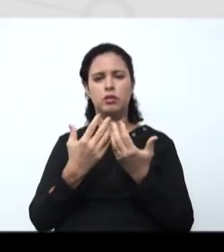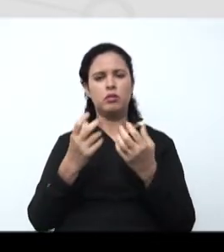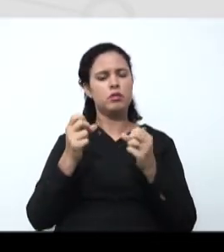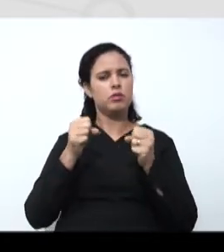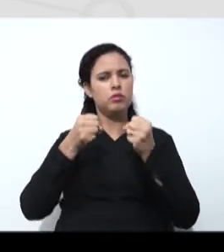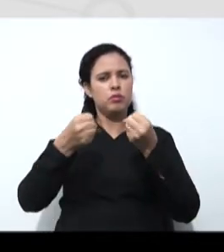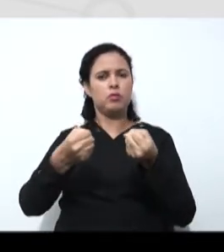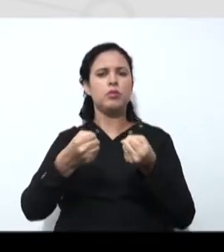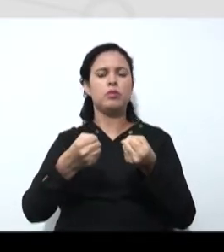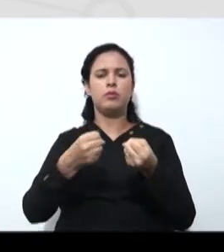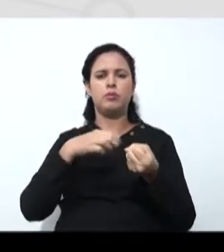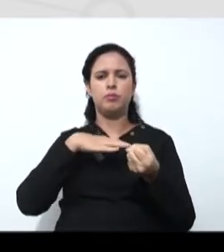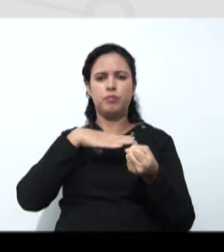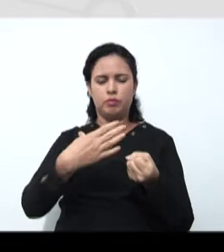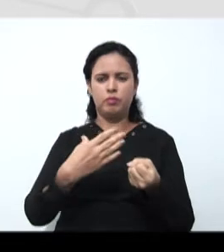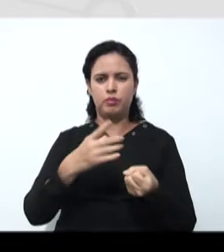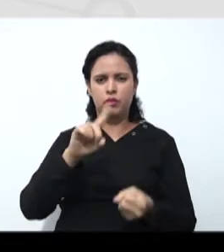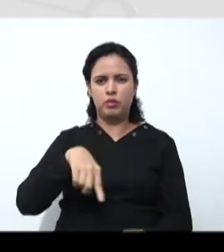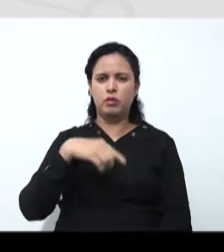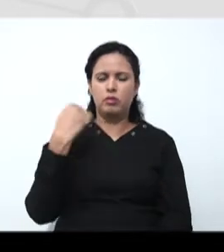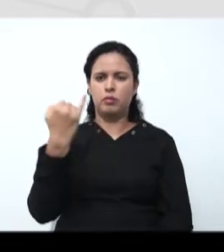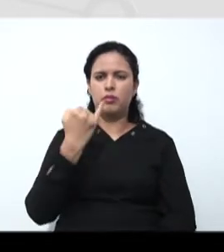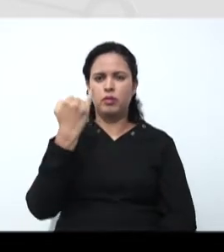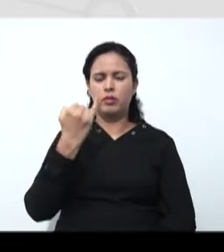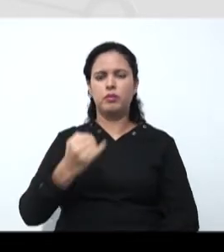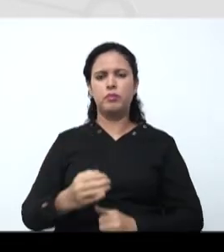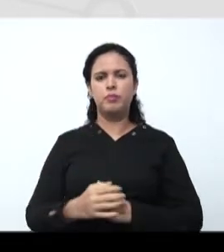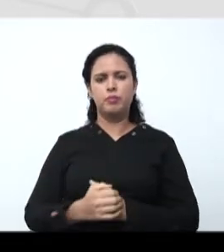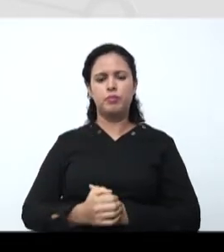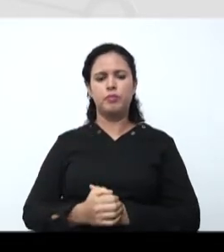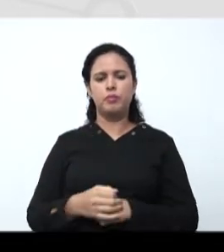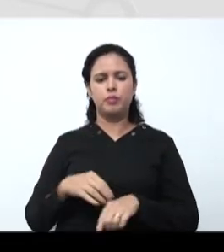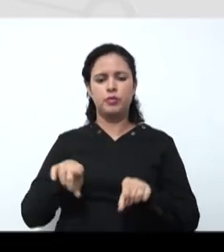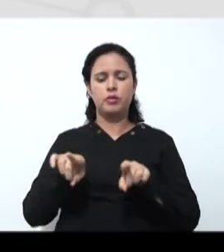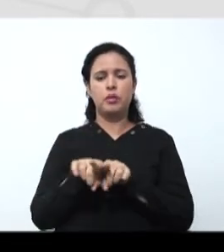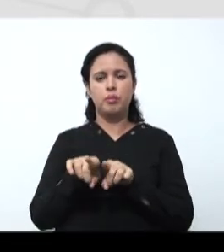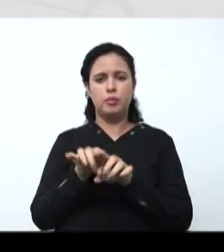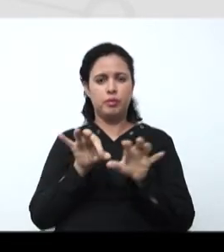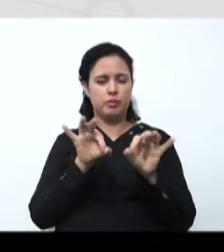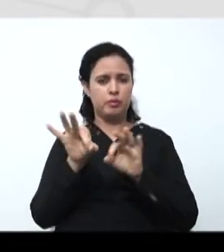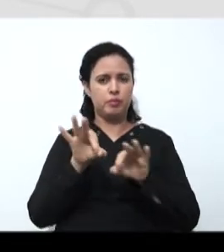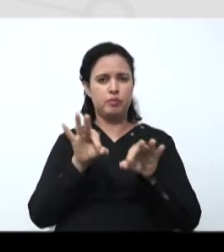engajamento e participação, ele é importante. E também organizando